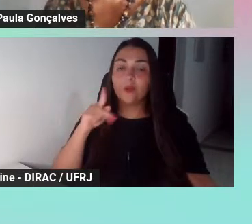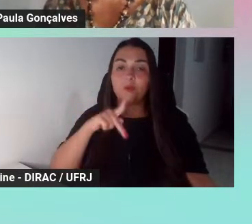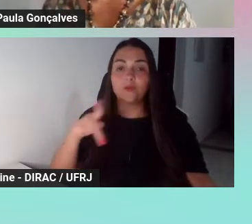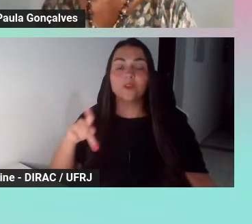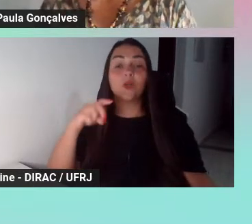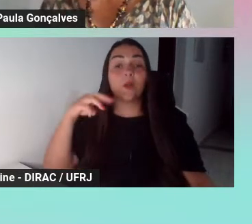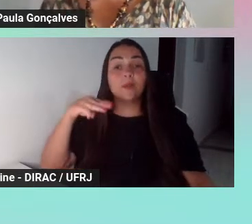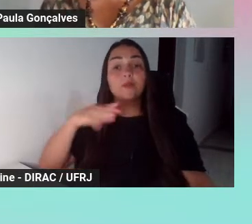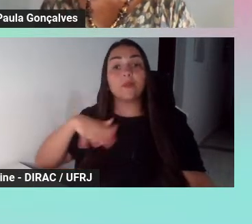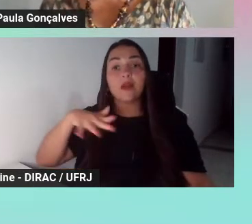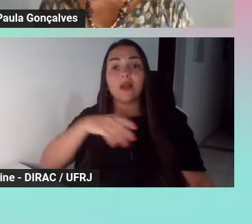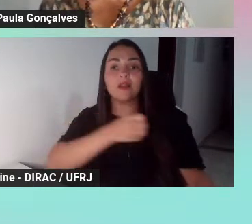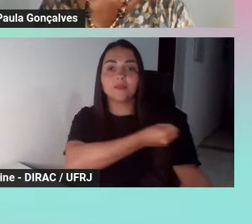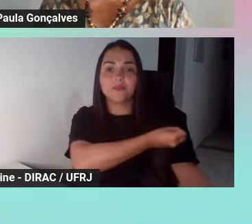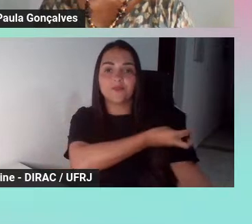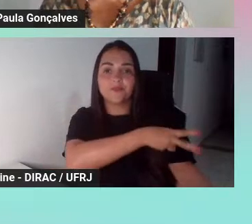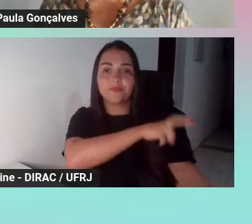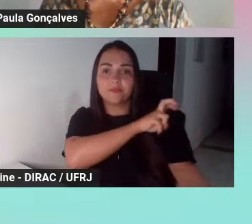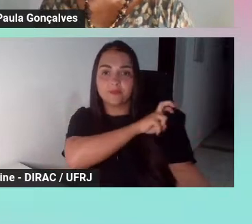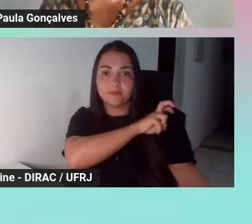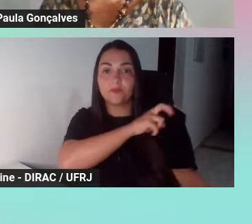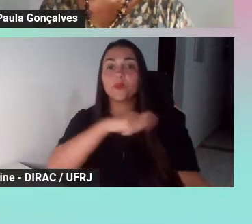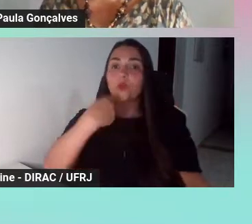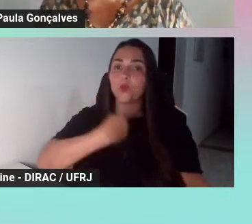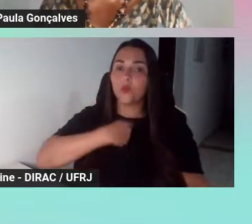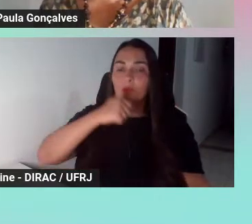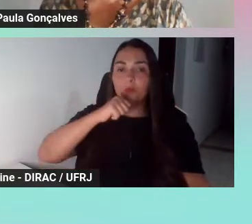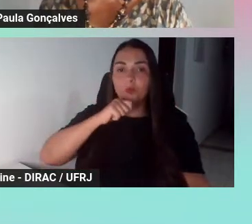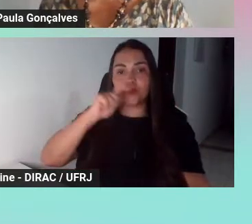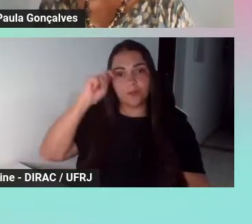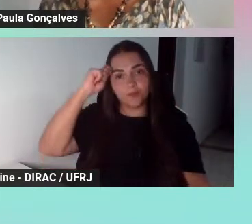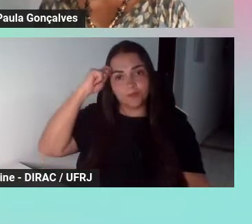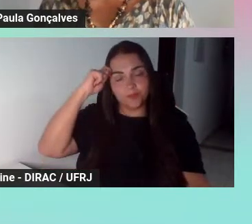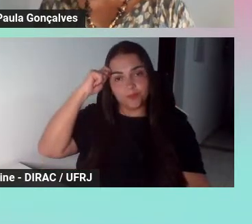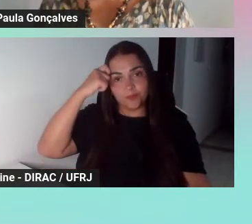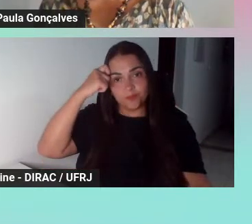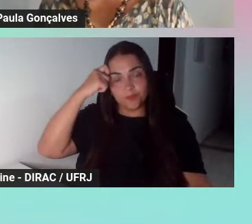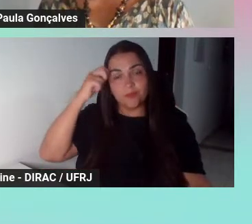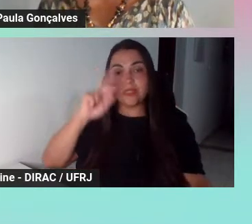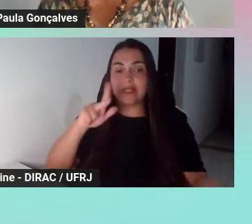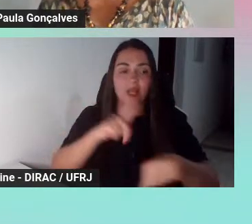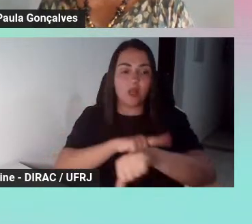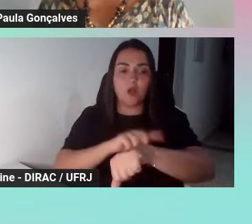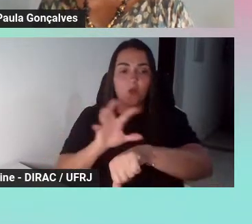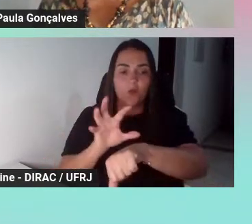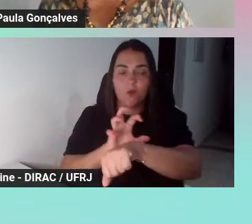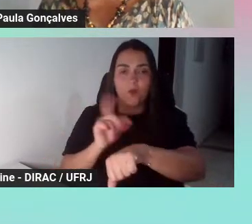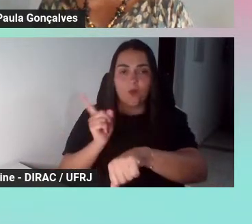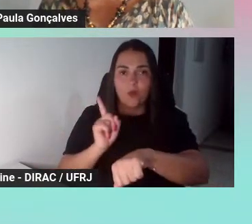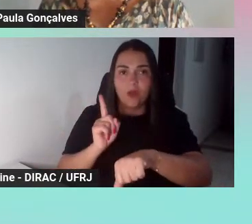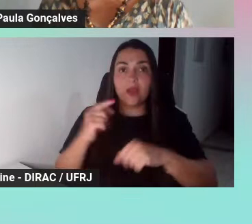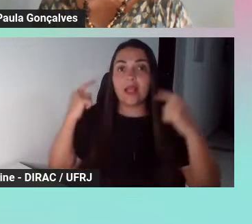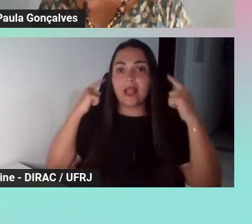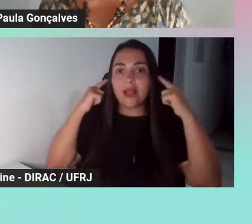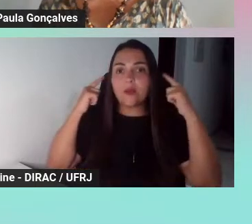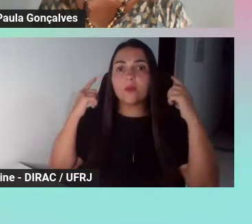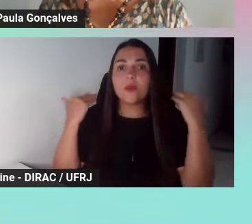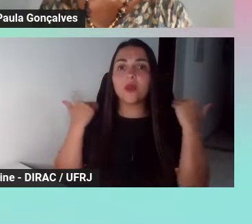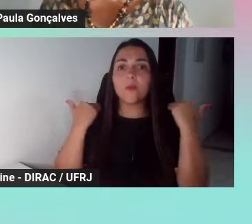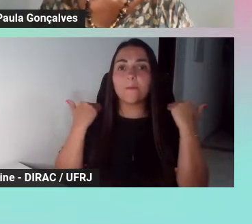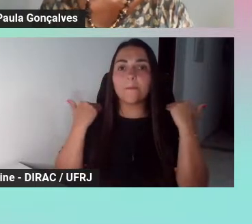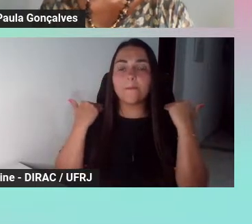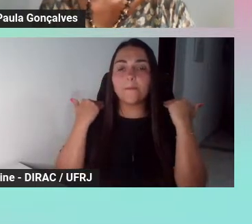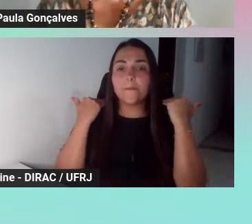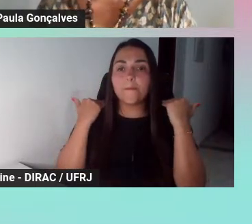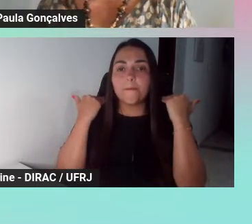básica. Eu sou uma mulher preta, não retinta, de cabelo médio, na altura um pouco acima